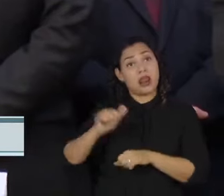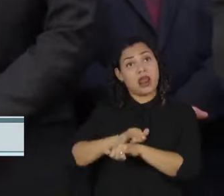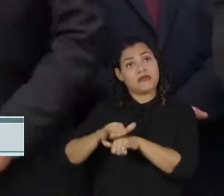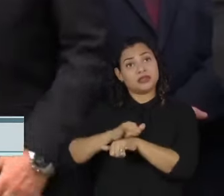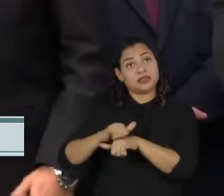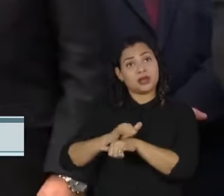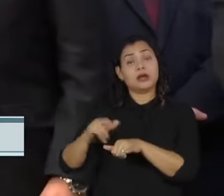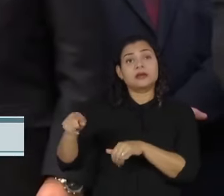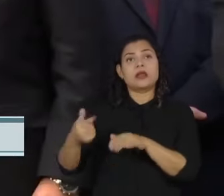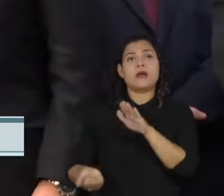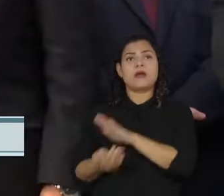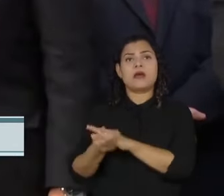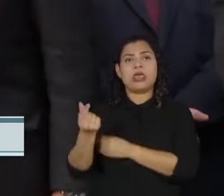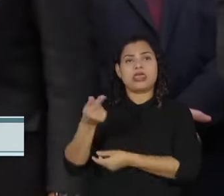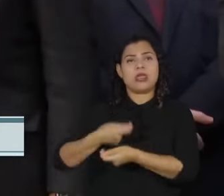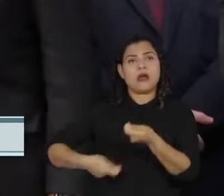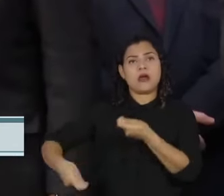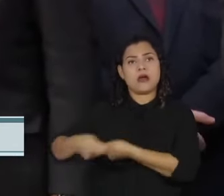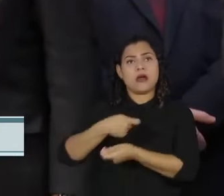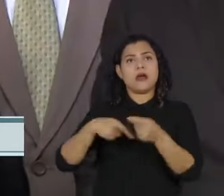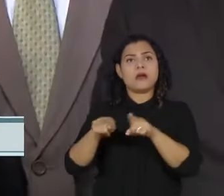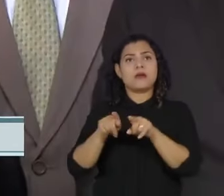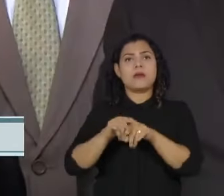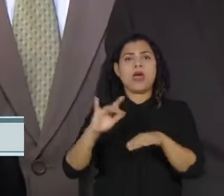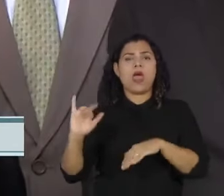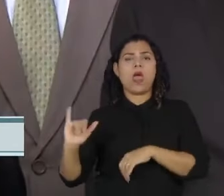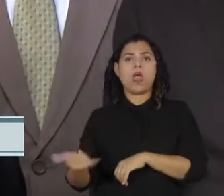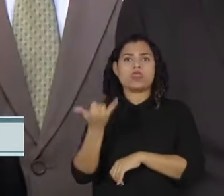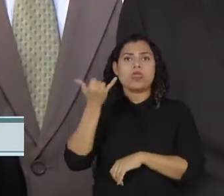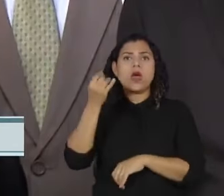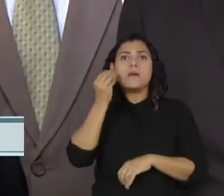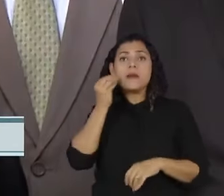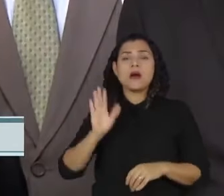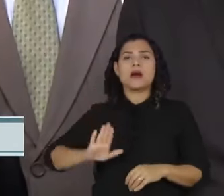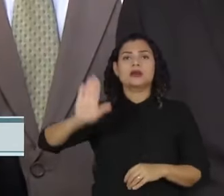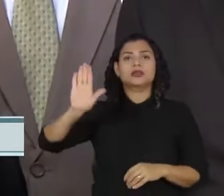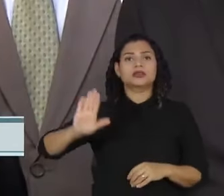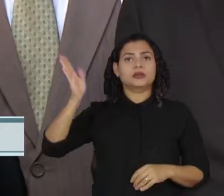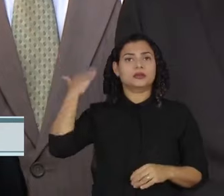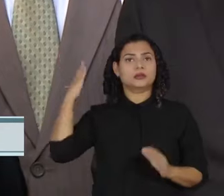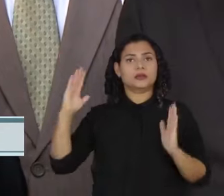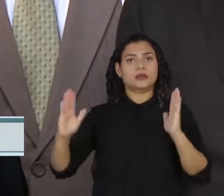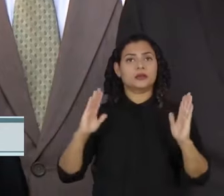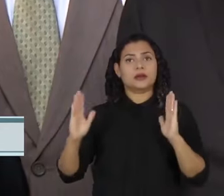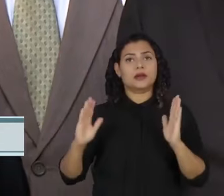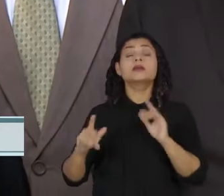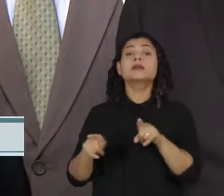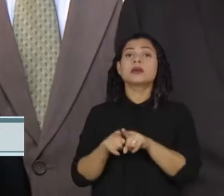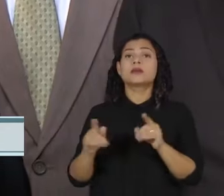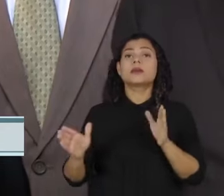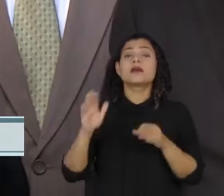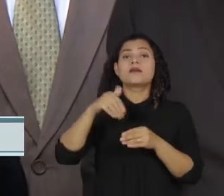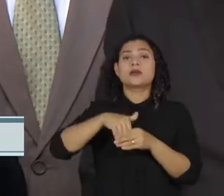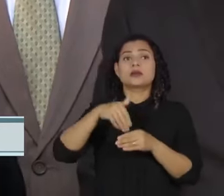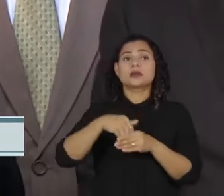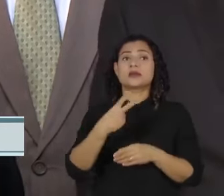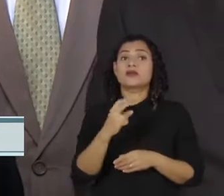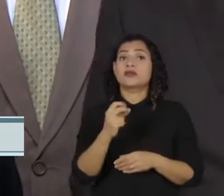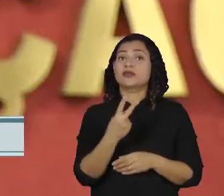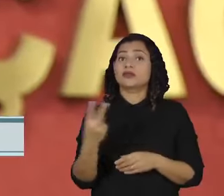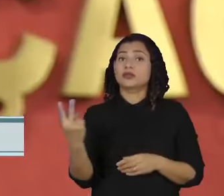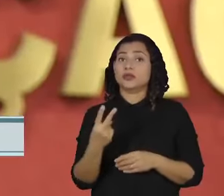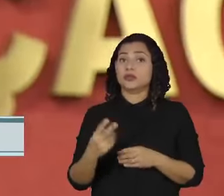Caixa do e uso indevido dos meios de comunicação quando pré-candidato à presidência pelo podemos nas eleições de